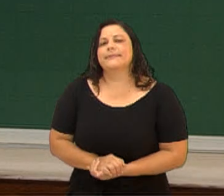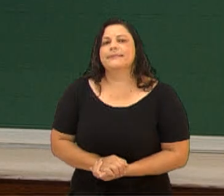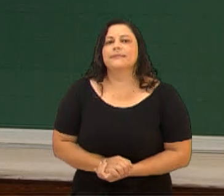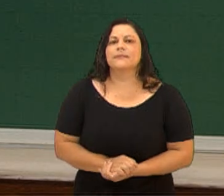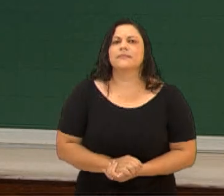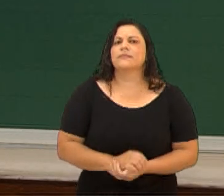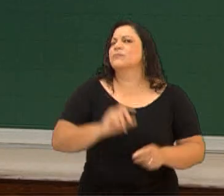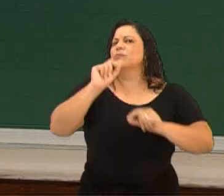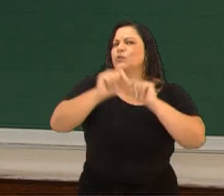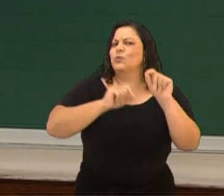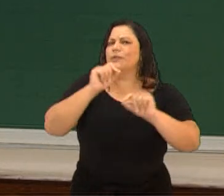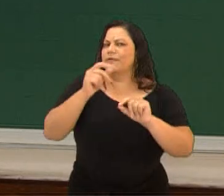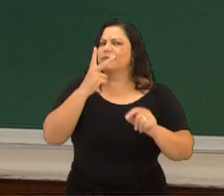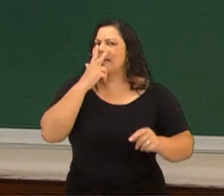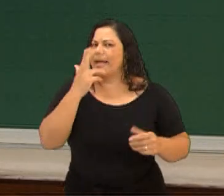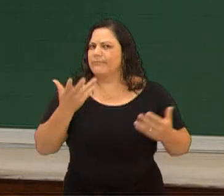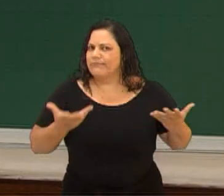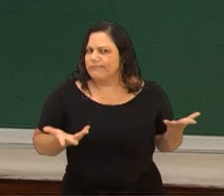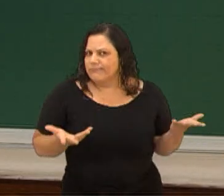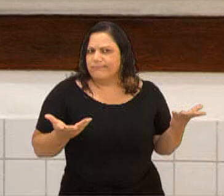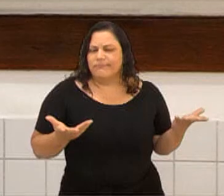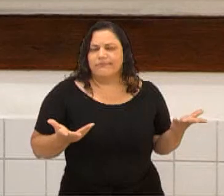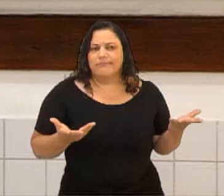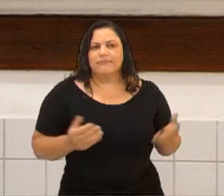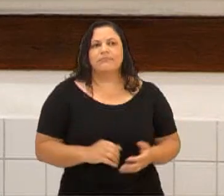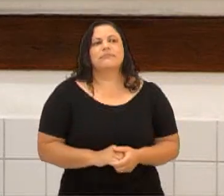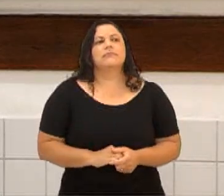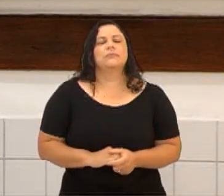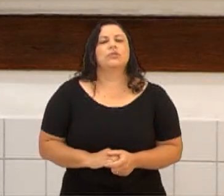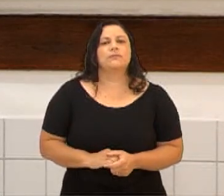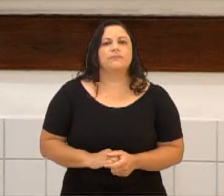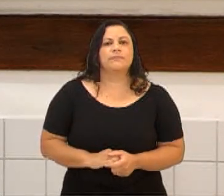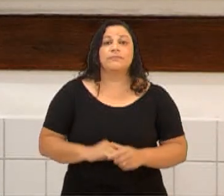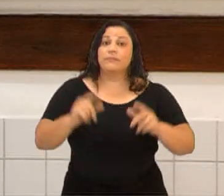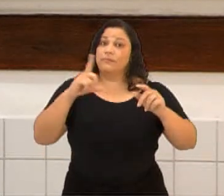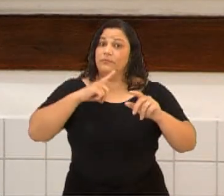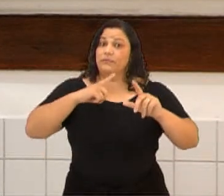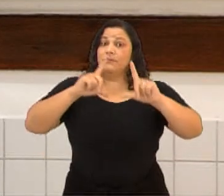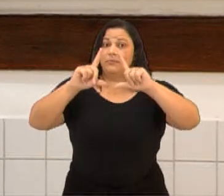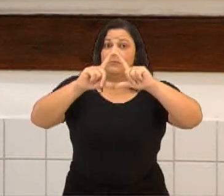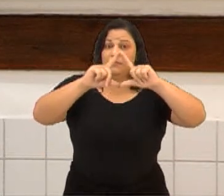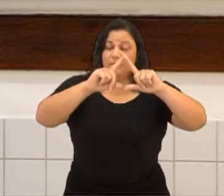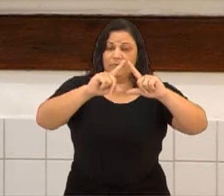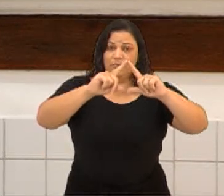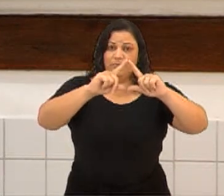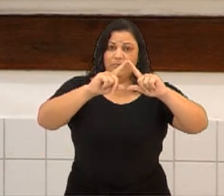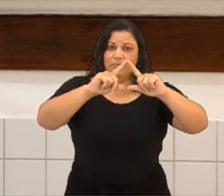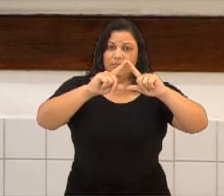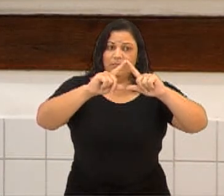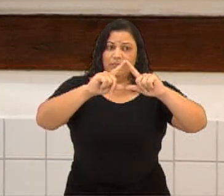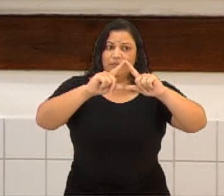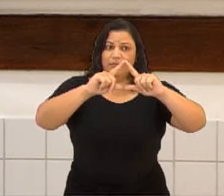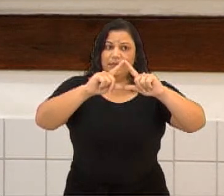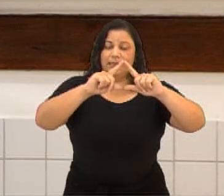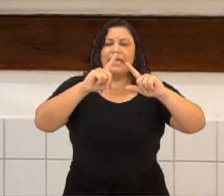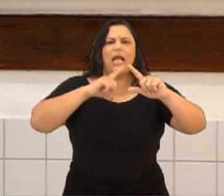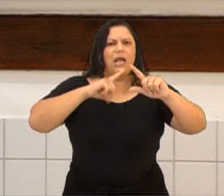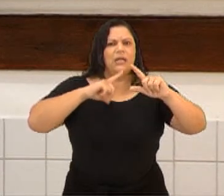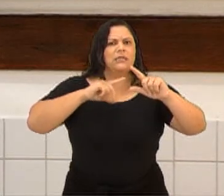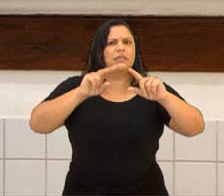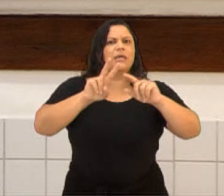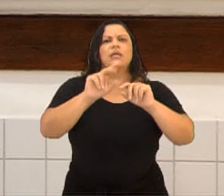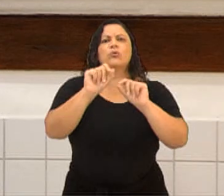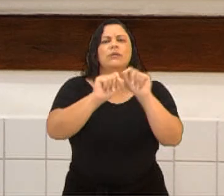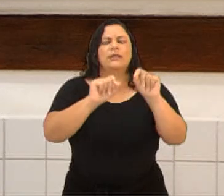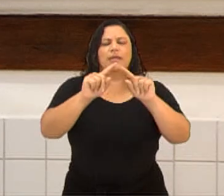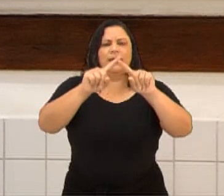1.400. O que vocês acham? Olhem ali, ó, nós temos um triângulo. Esse triângulo, ele tem o valor na base